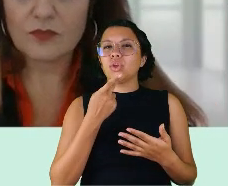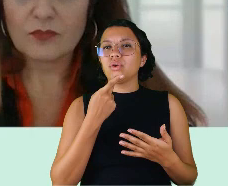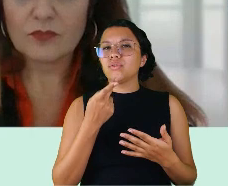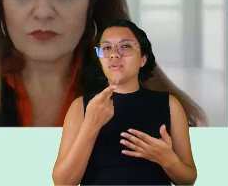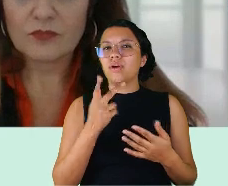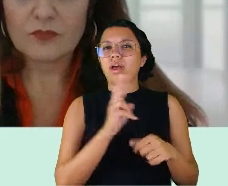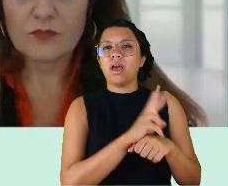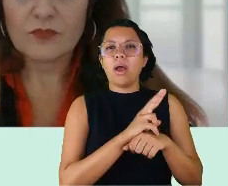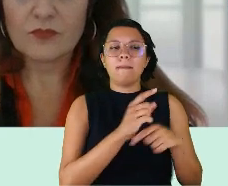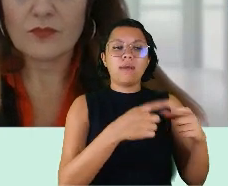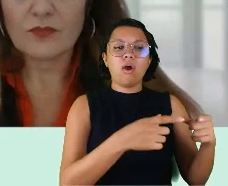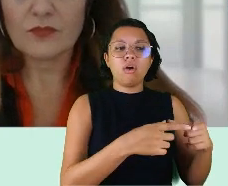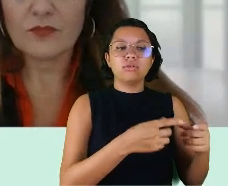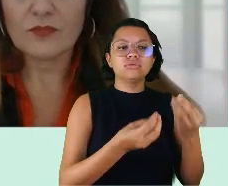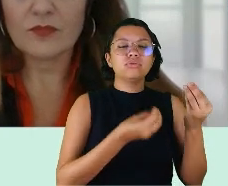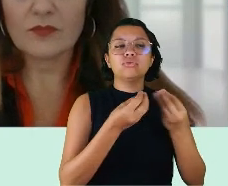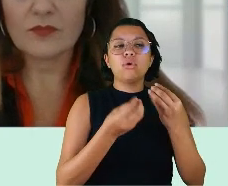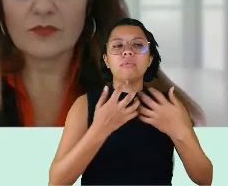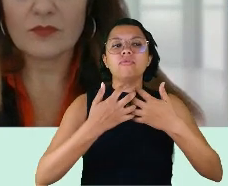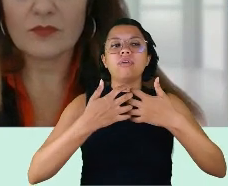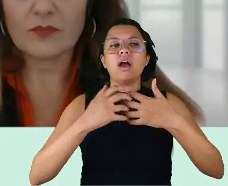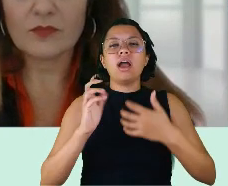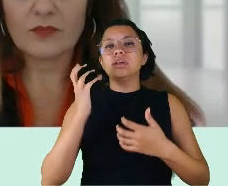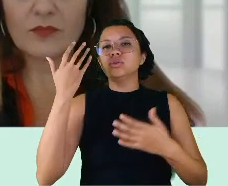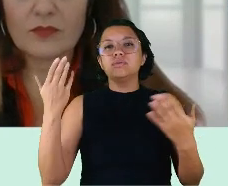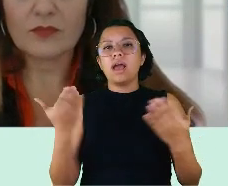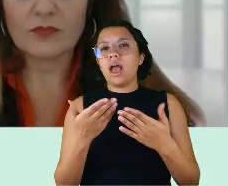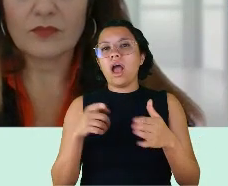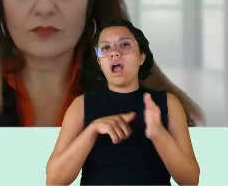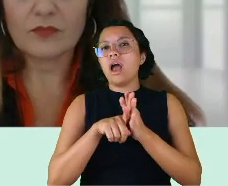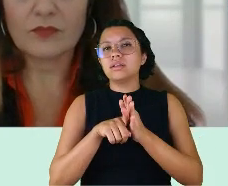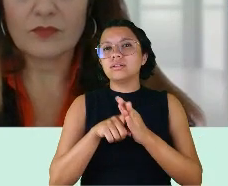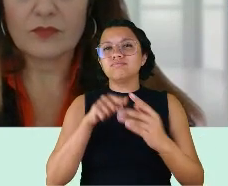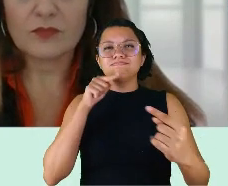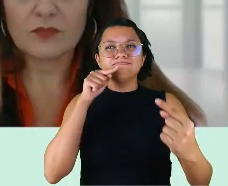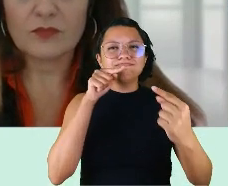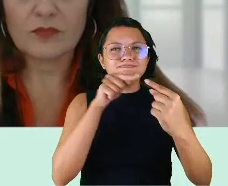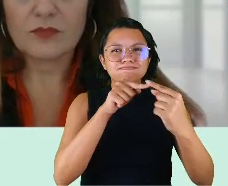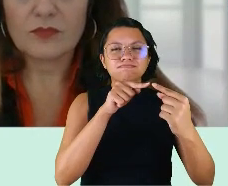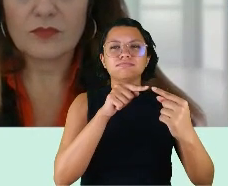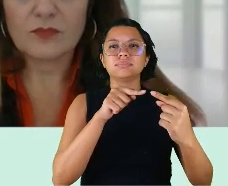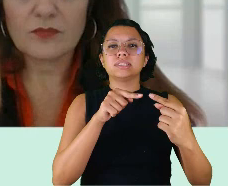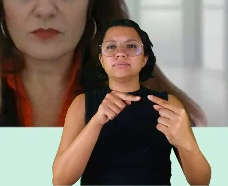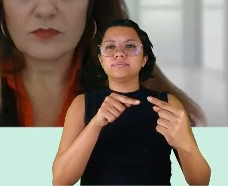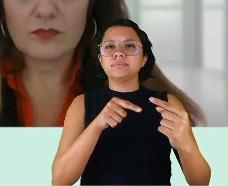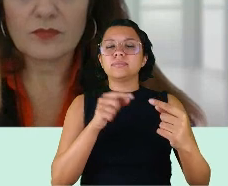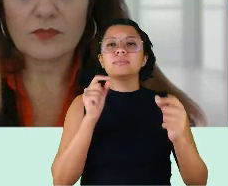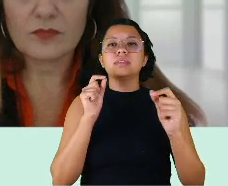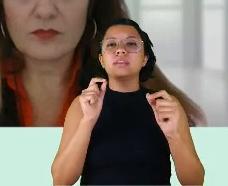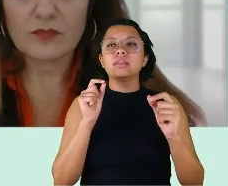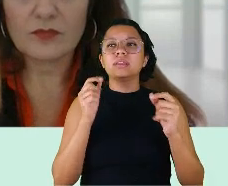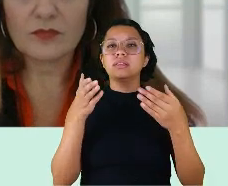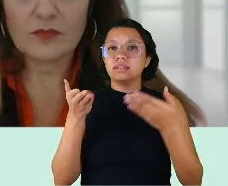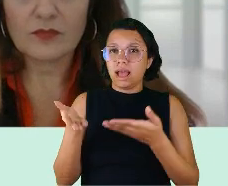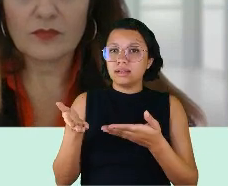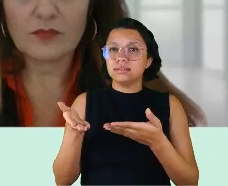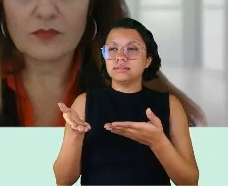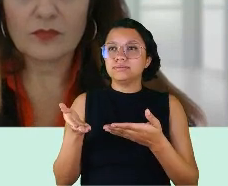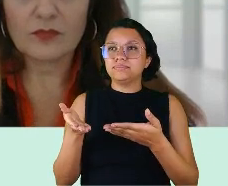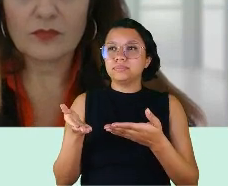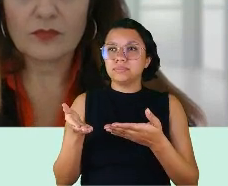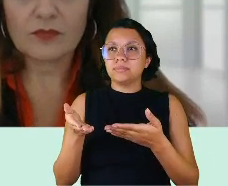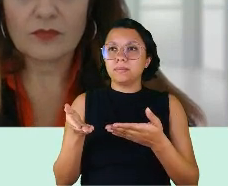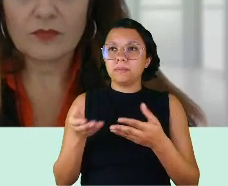não diz para a corregedoria como é que vai resolver essa questão objetiva que está